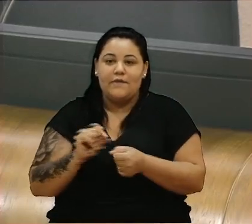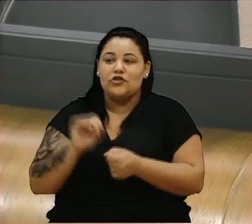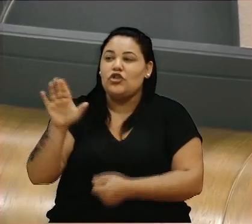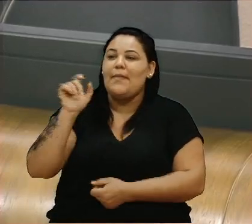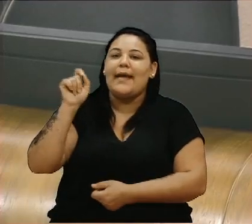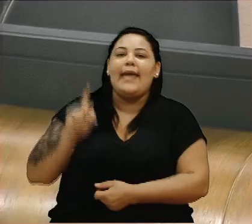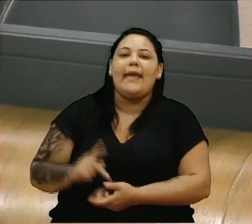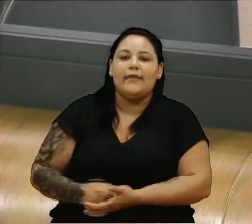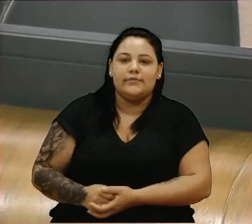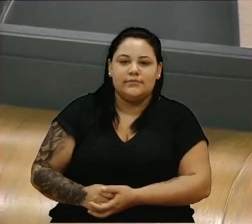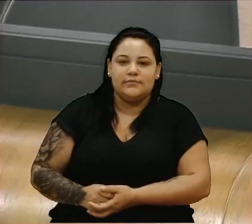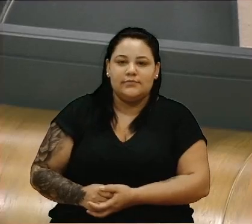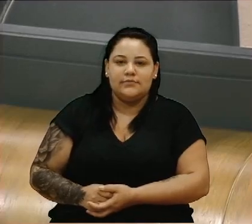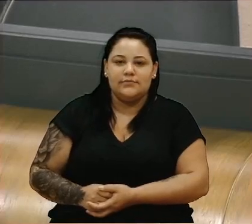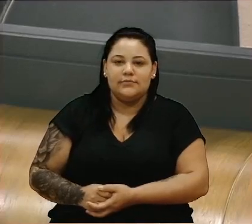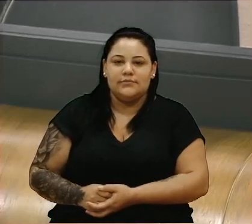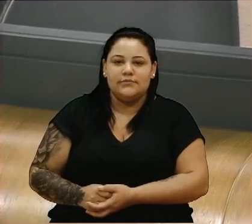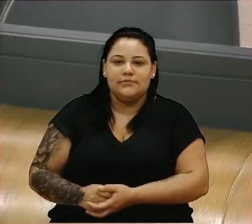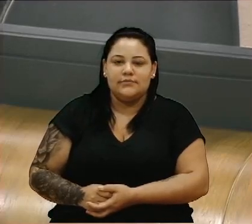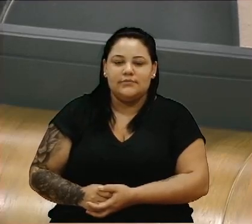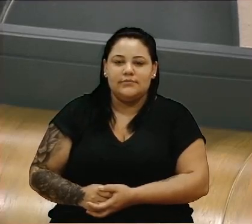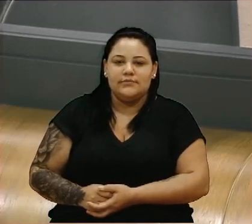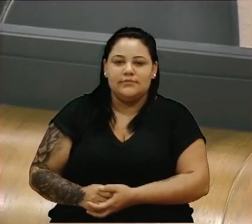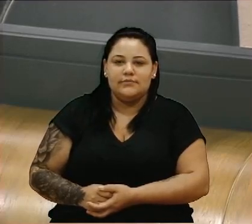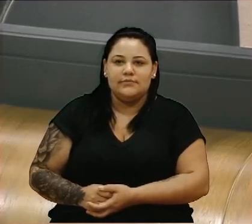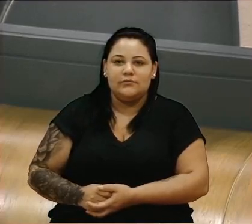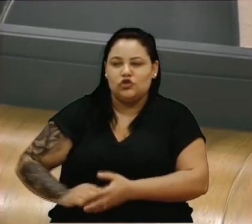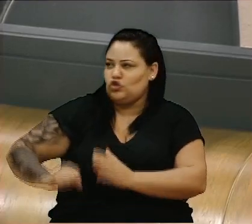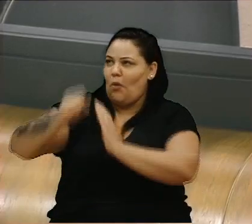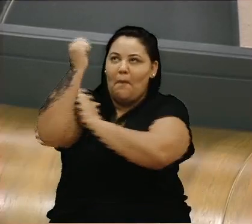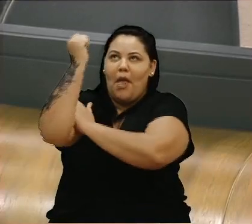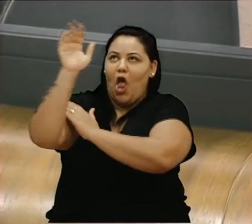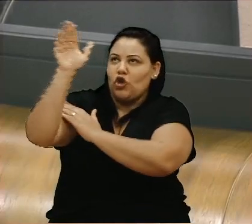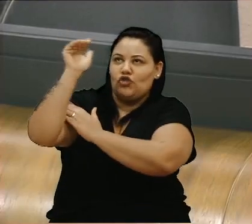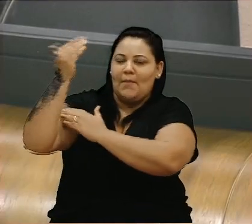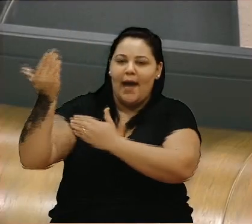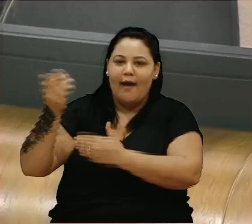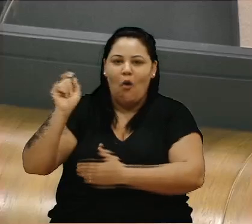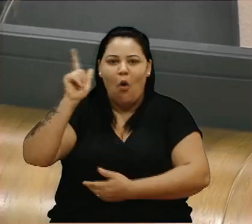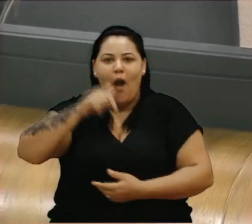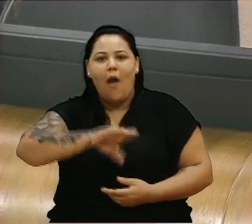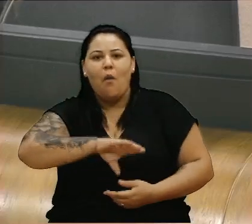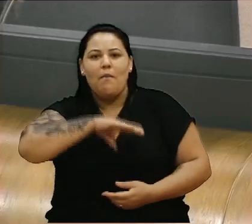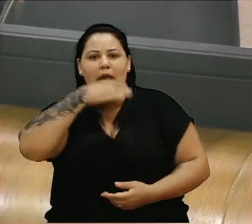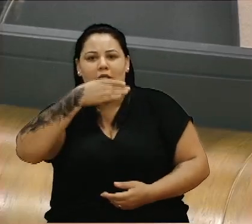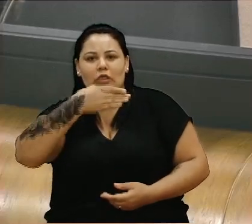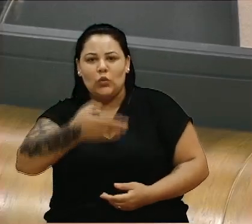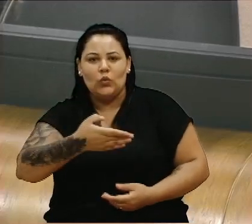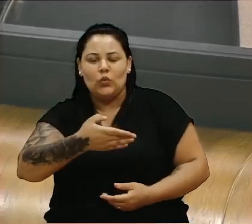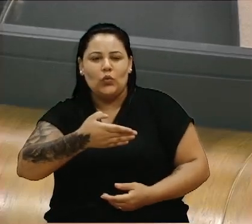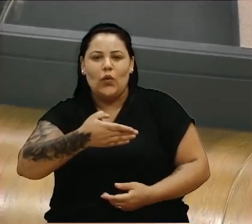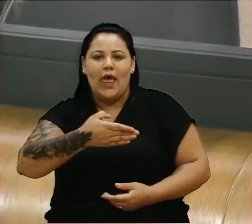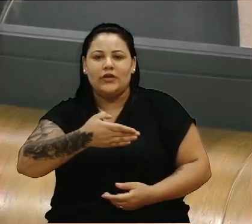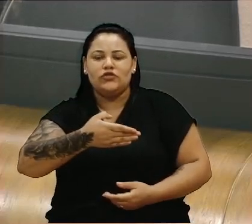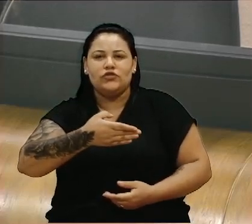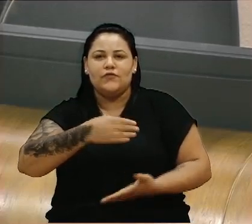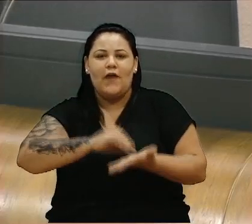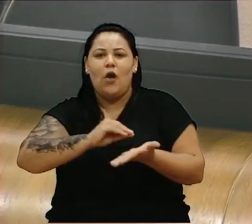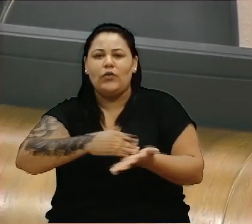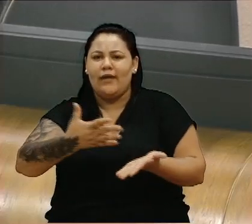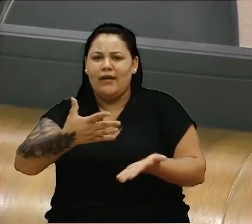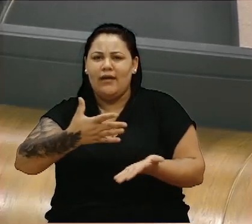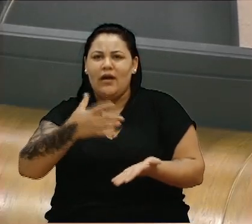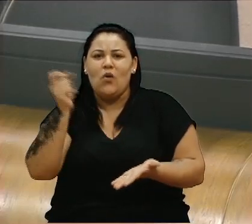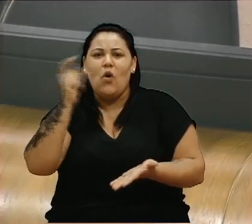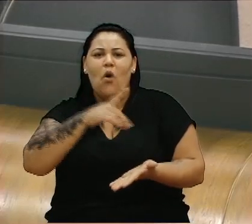Batman? Vamos apelar para quem? Qual que é o medo do vereador Cláudio em a Guarda Municipal se